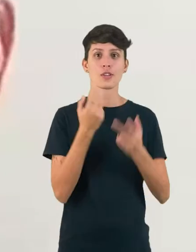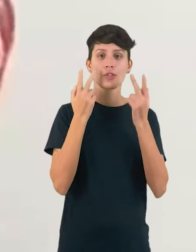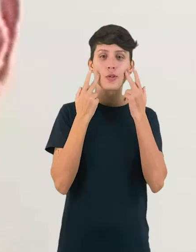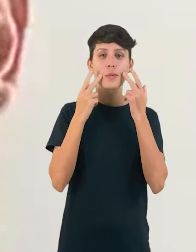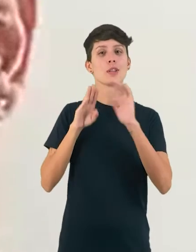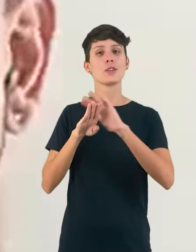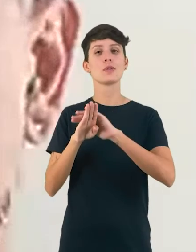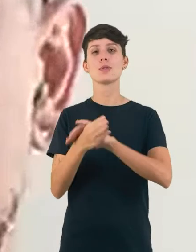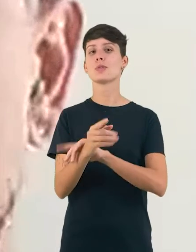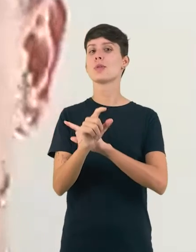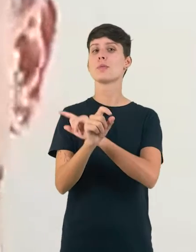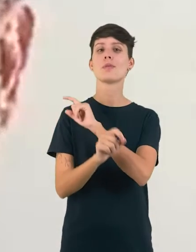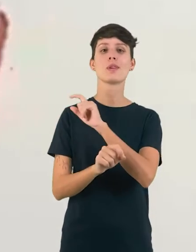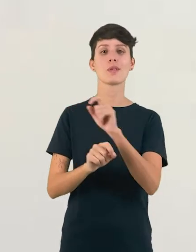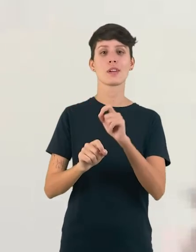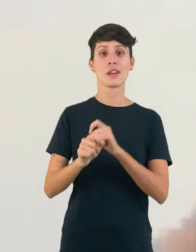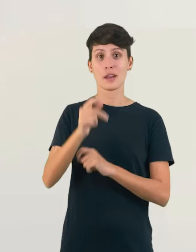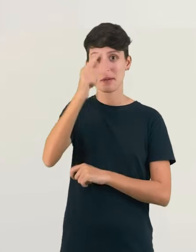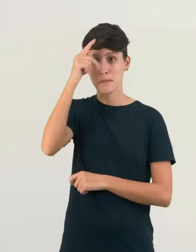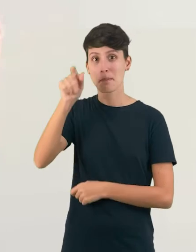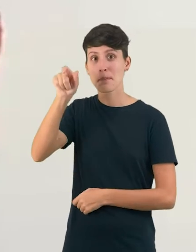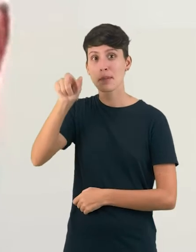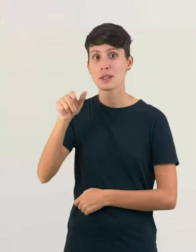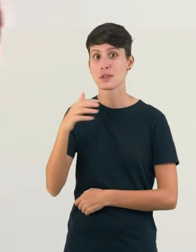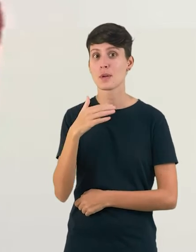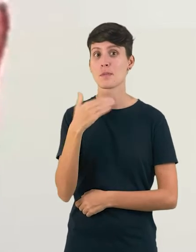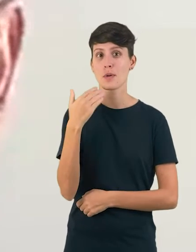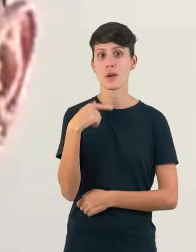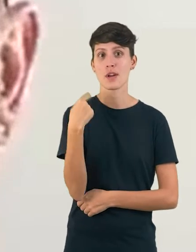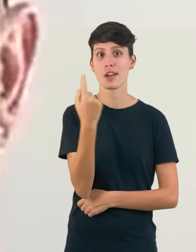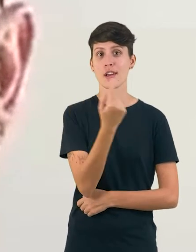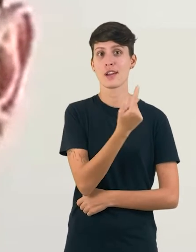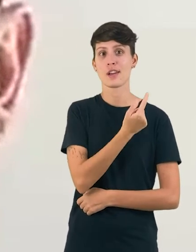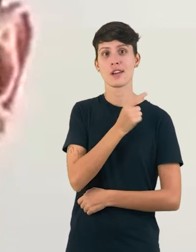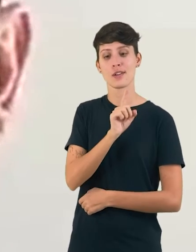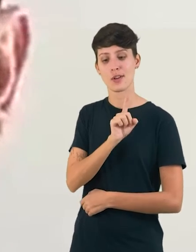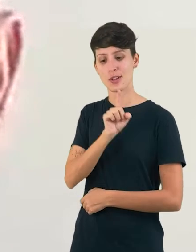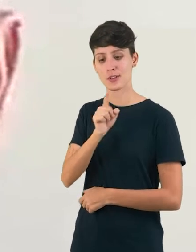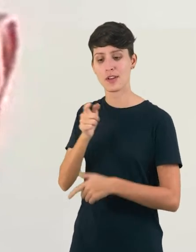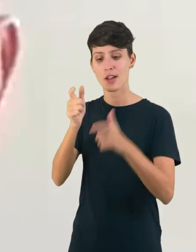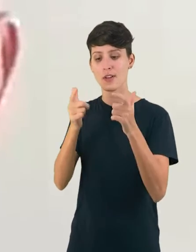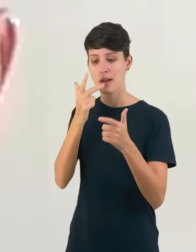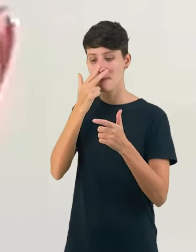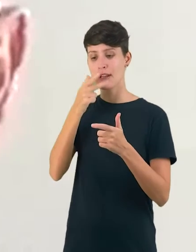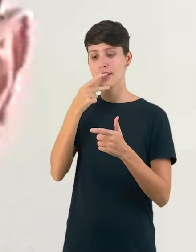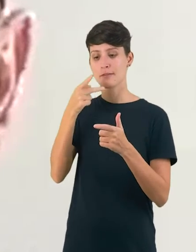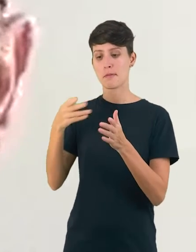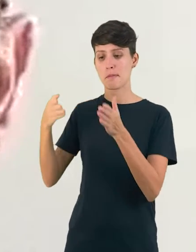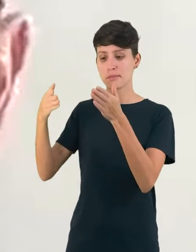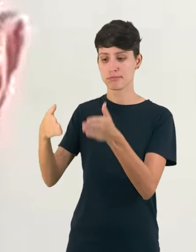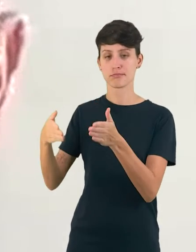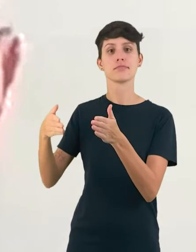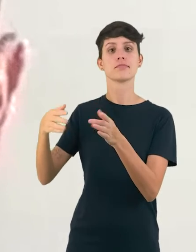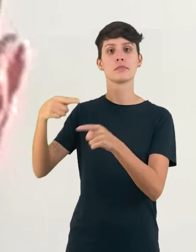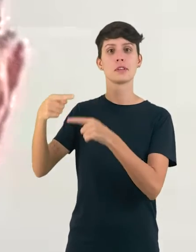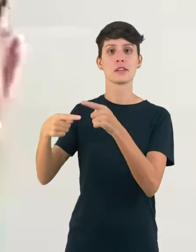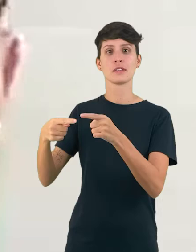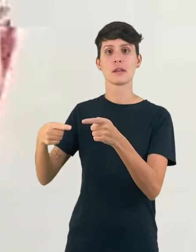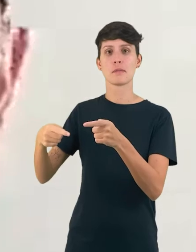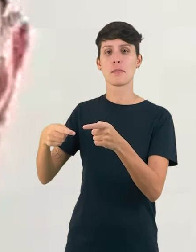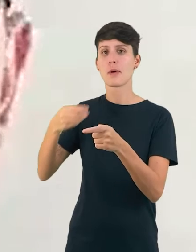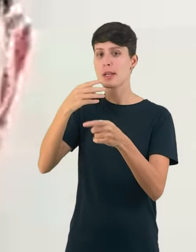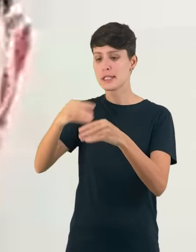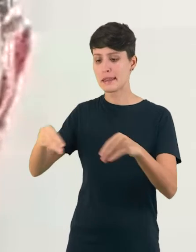Nós temos o rito do velório e espera-se que após o velório aquele momento esteja encerrado